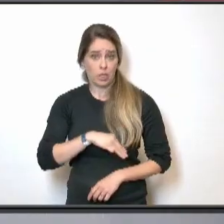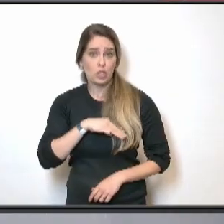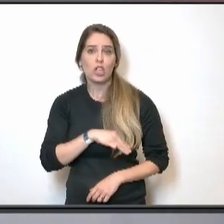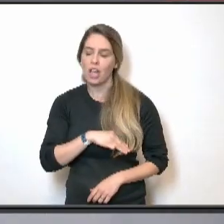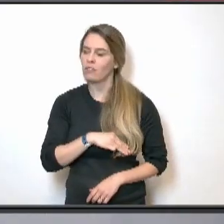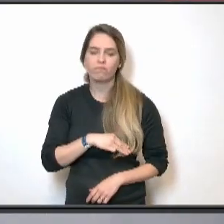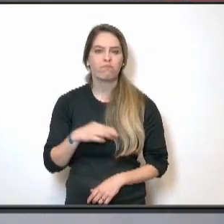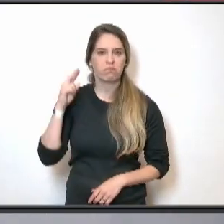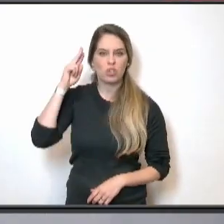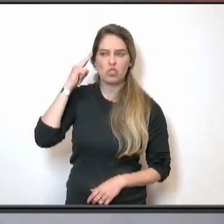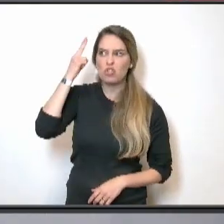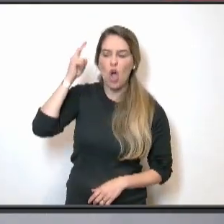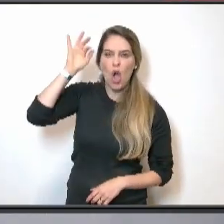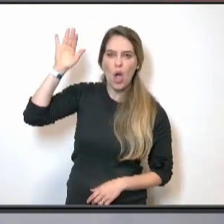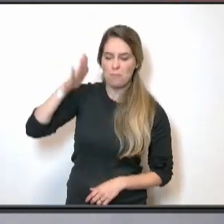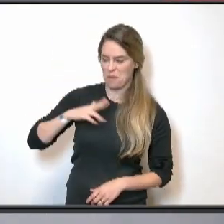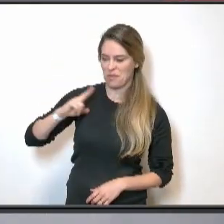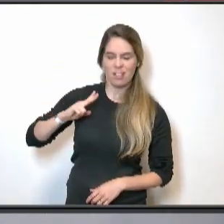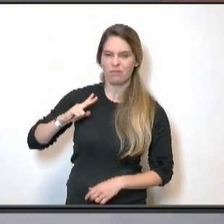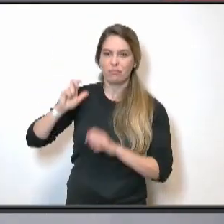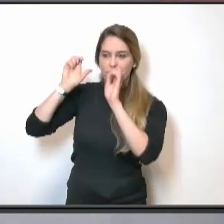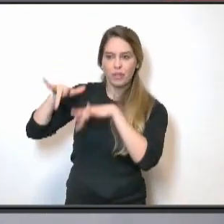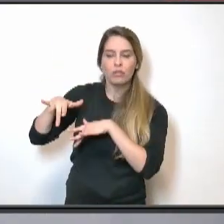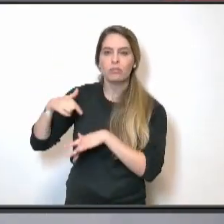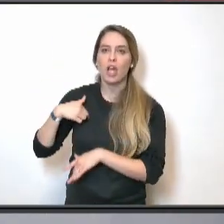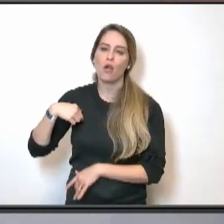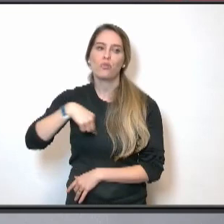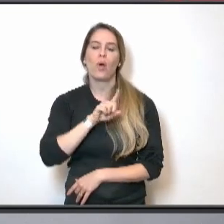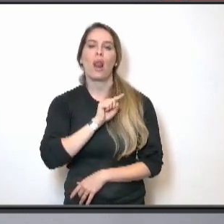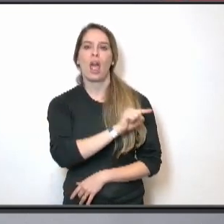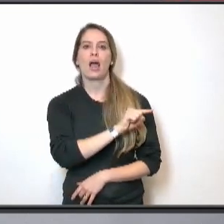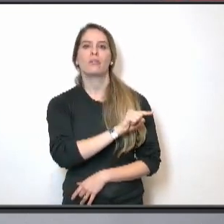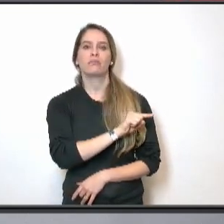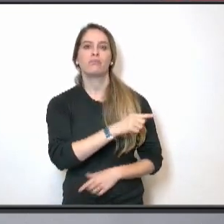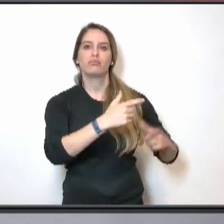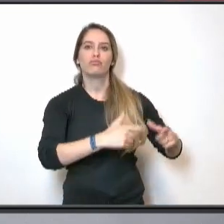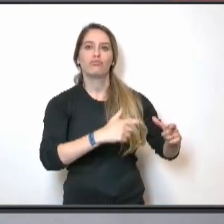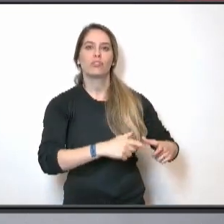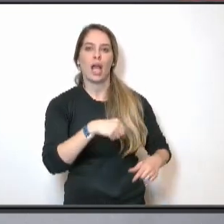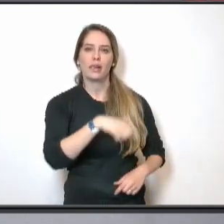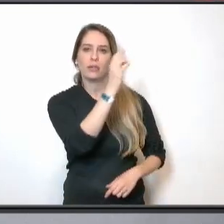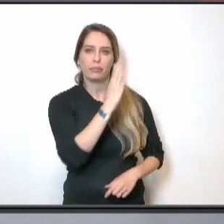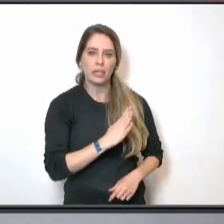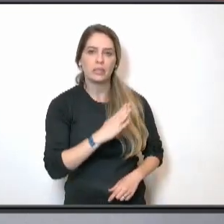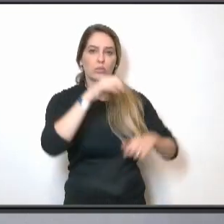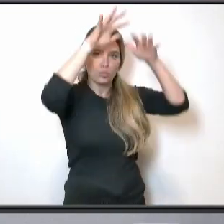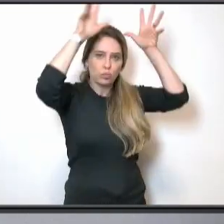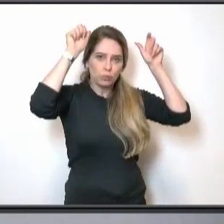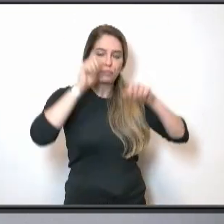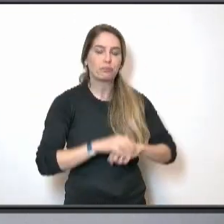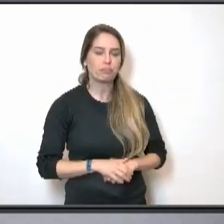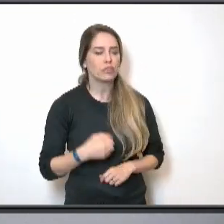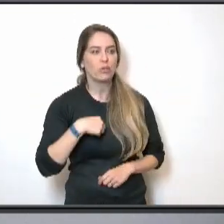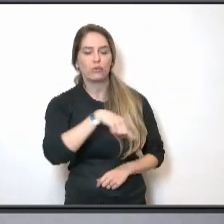campo missionário impulsionado pela força daquilo que Deus havia feito nesse dia, 7 de fevereiro de